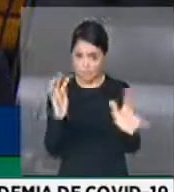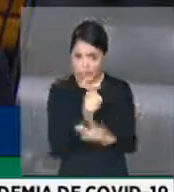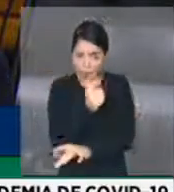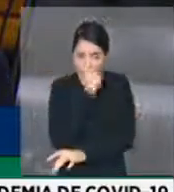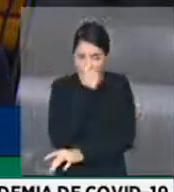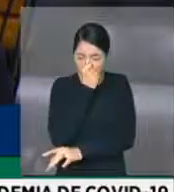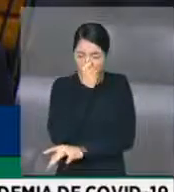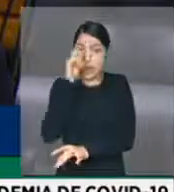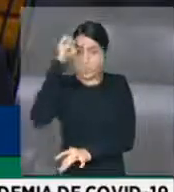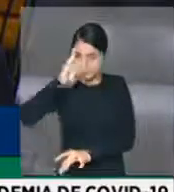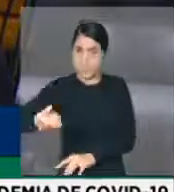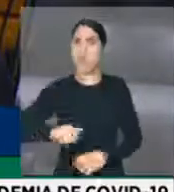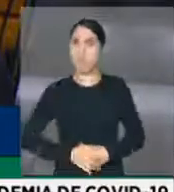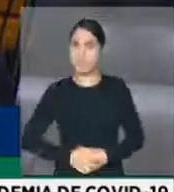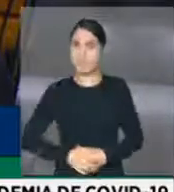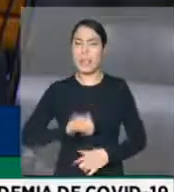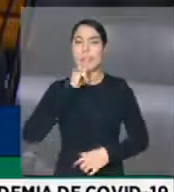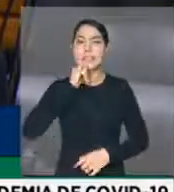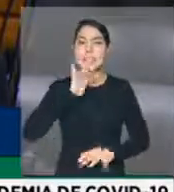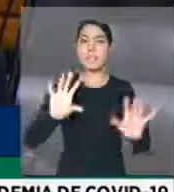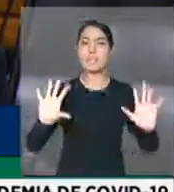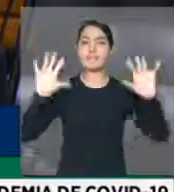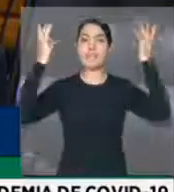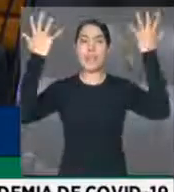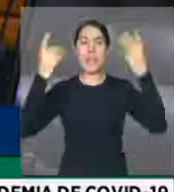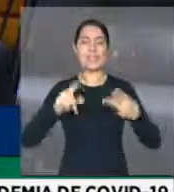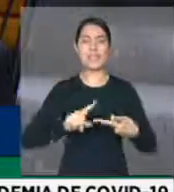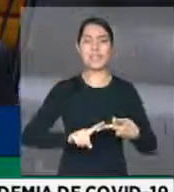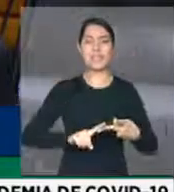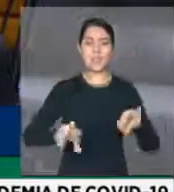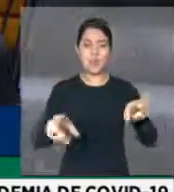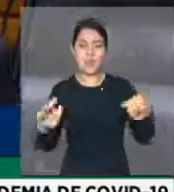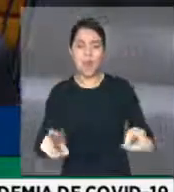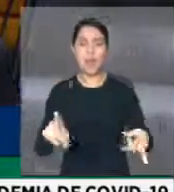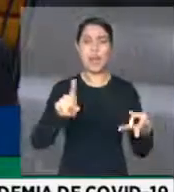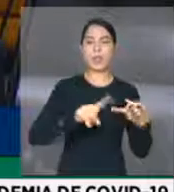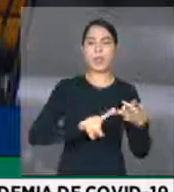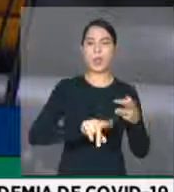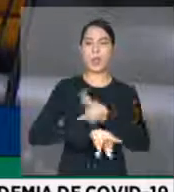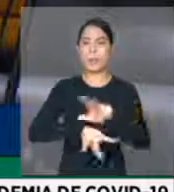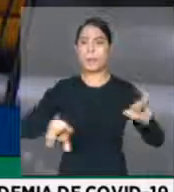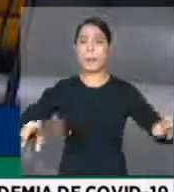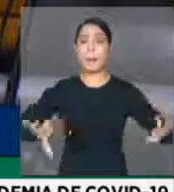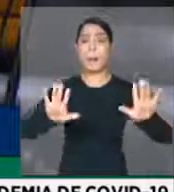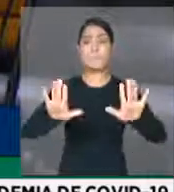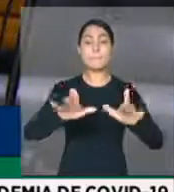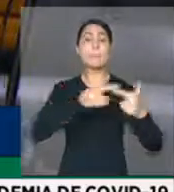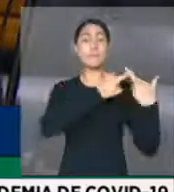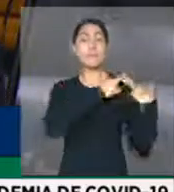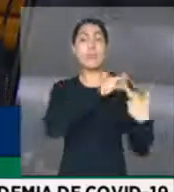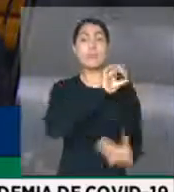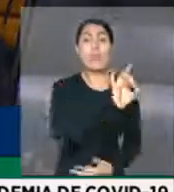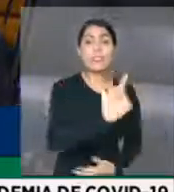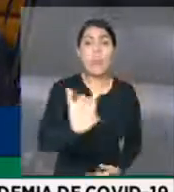devemos evitar fazer festas, fazer eventos, fazer churrasco. Mas isso tem que ser a responsabilidade de cada